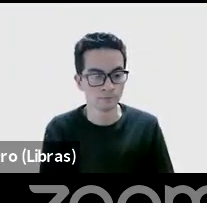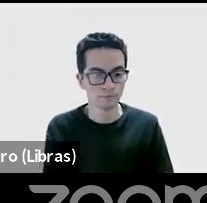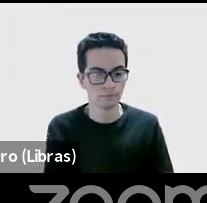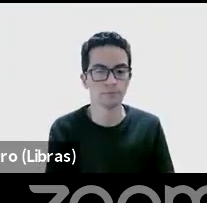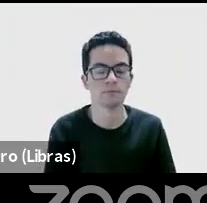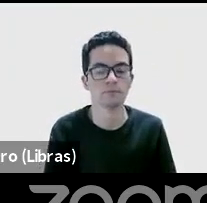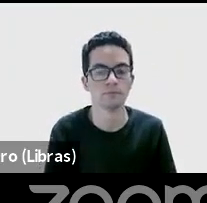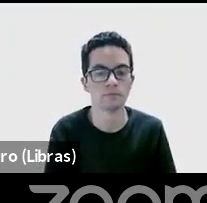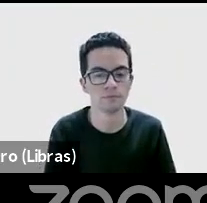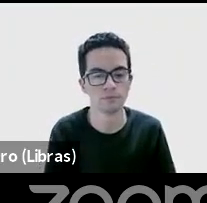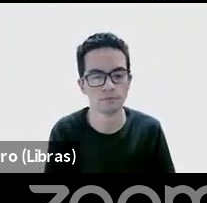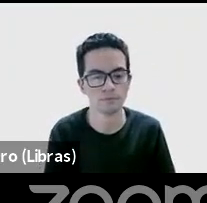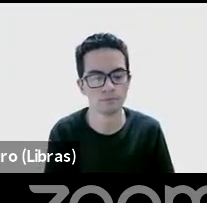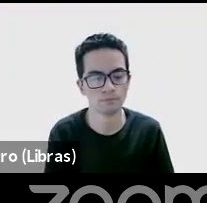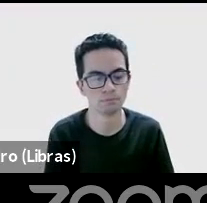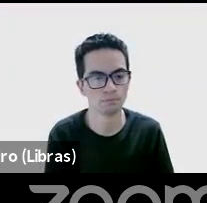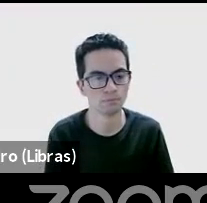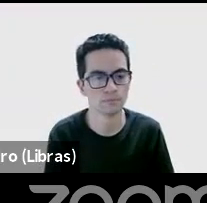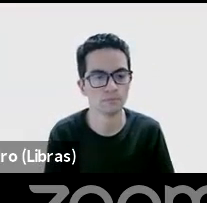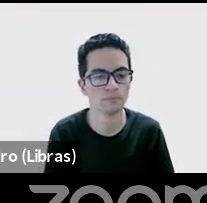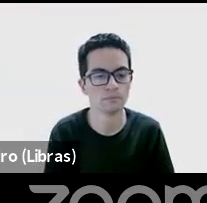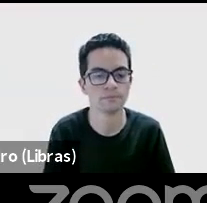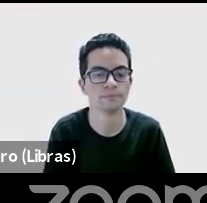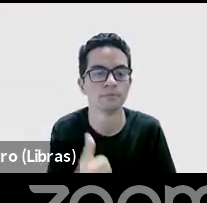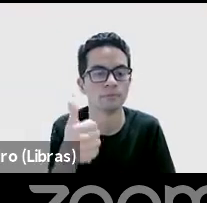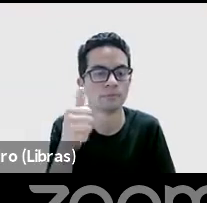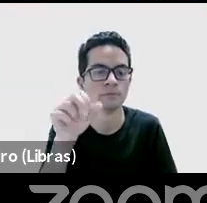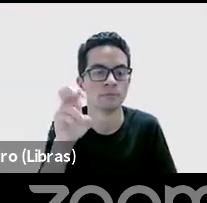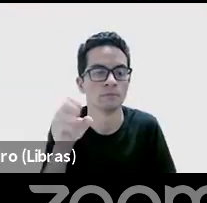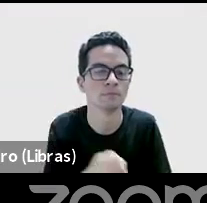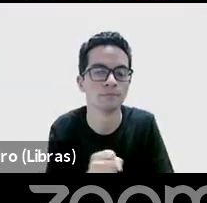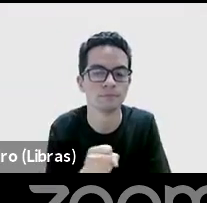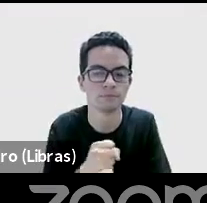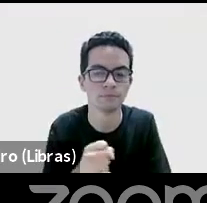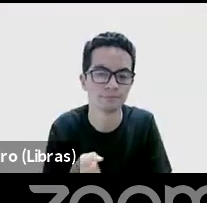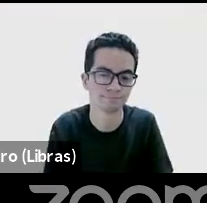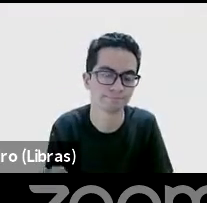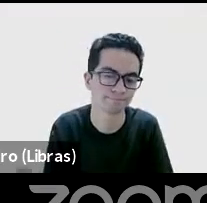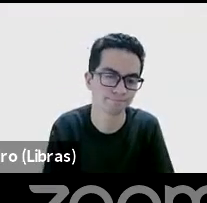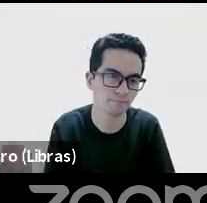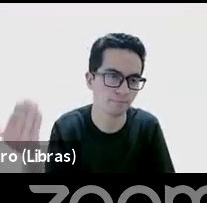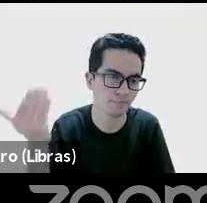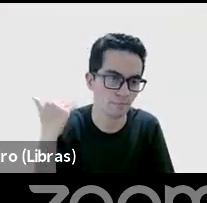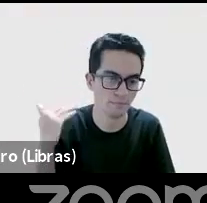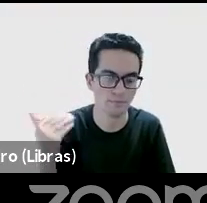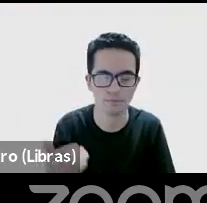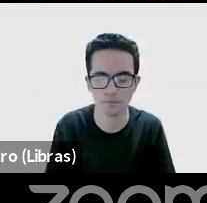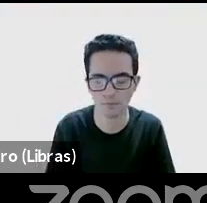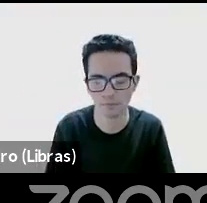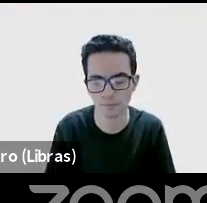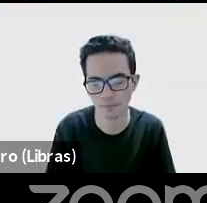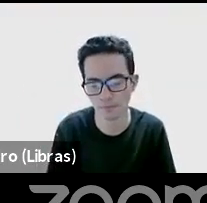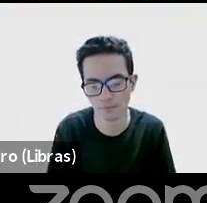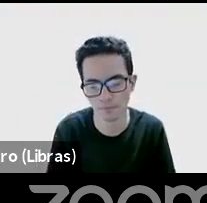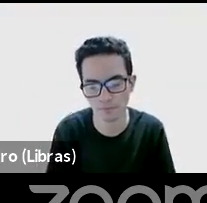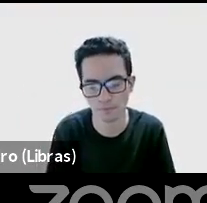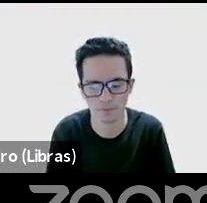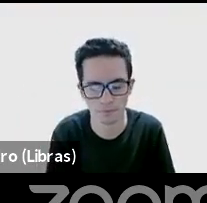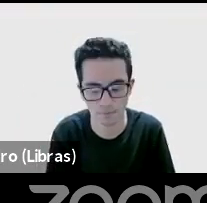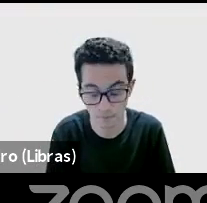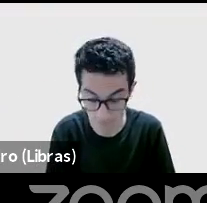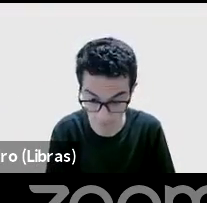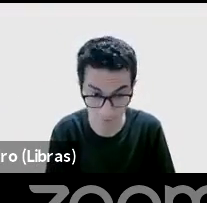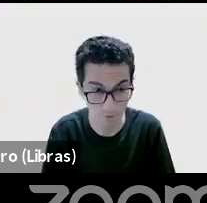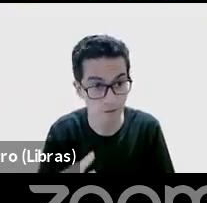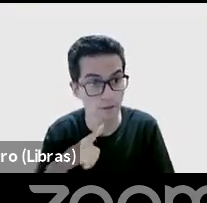né, há 15 anos atrás, né, as nossas colegas de campo,